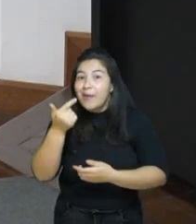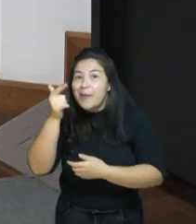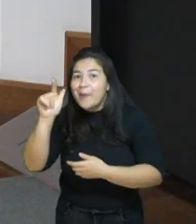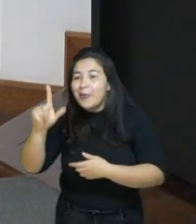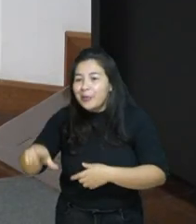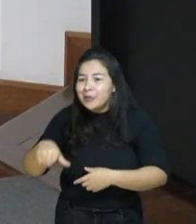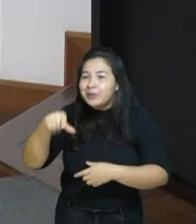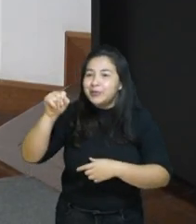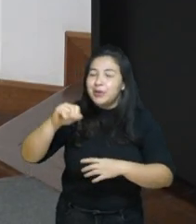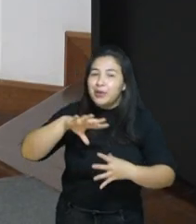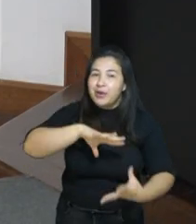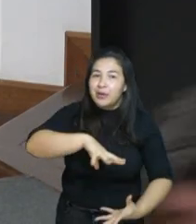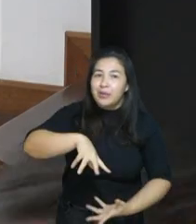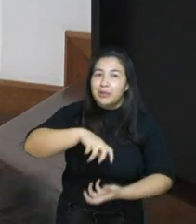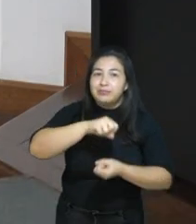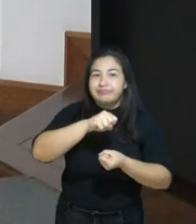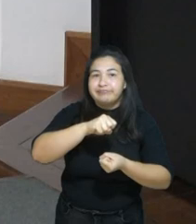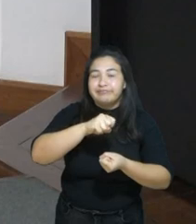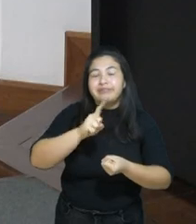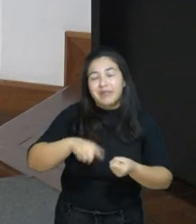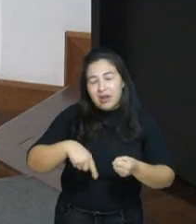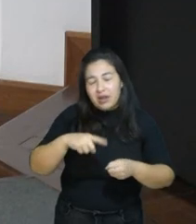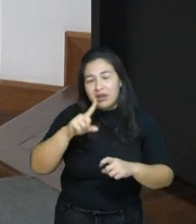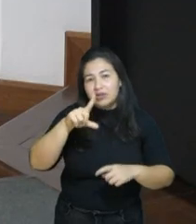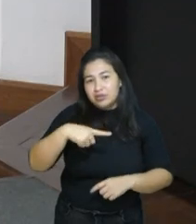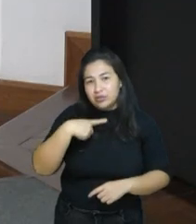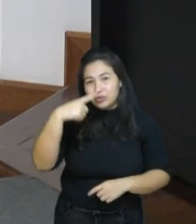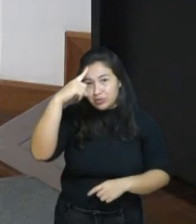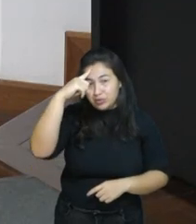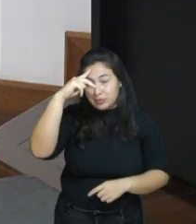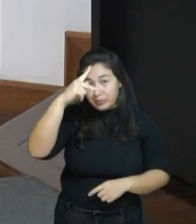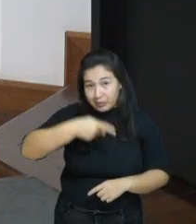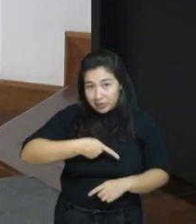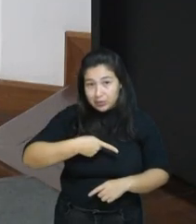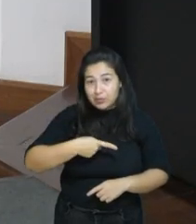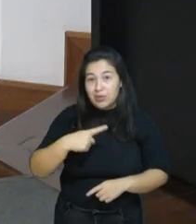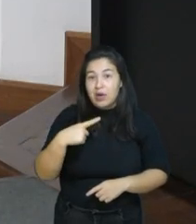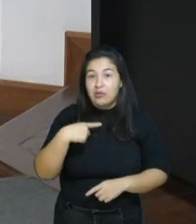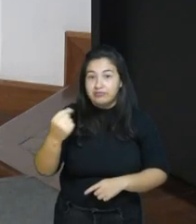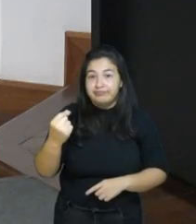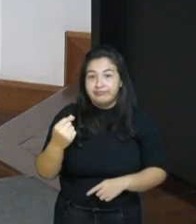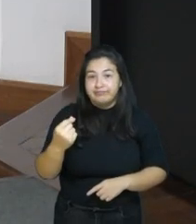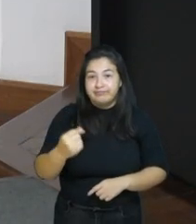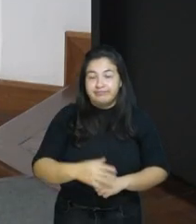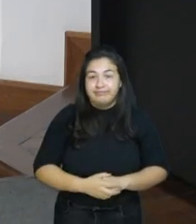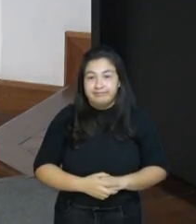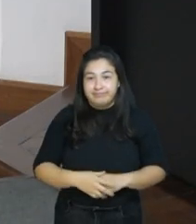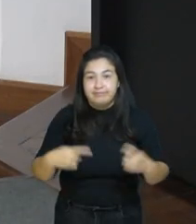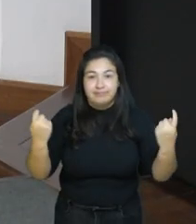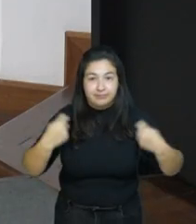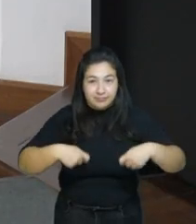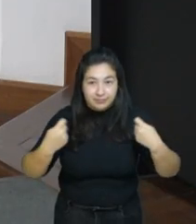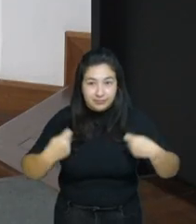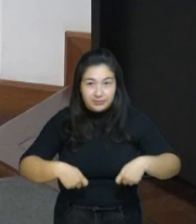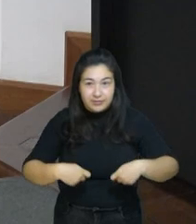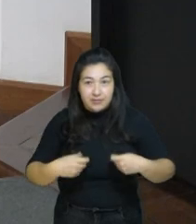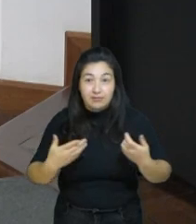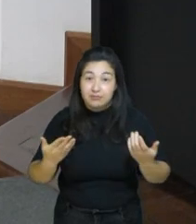mais... sustentável. Então, é a nossa escolha. Nós temos essas escolhas na mão. Né? E a gente precisa, então,